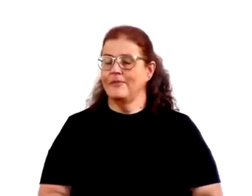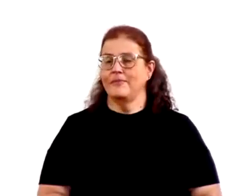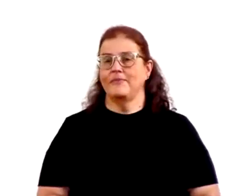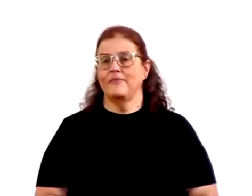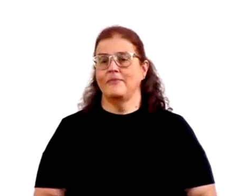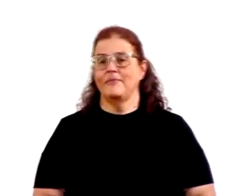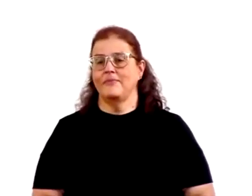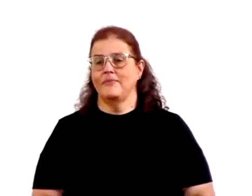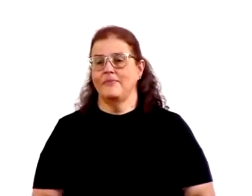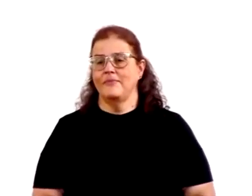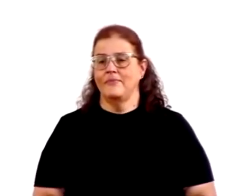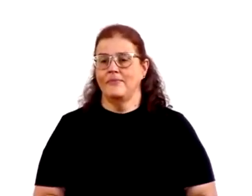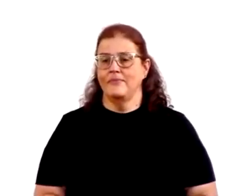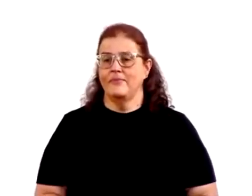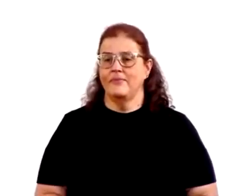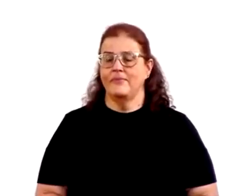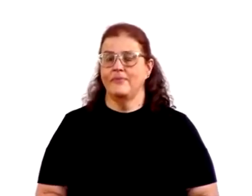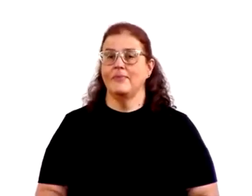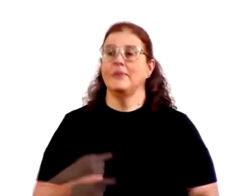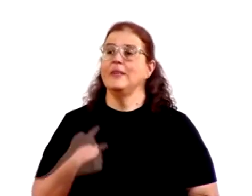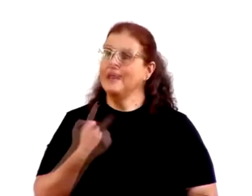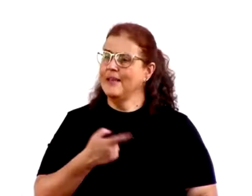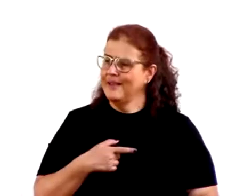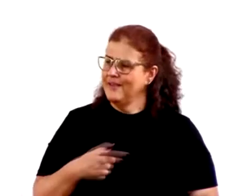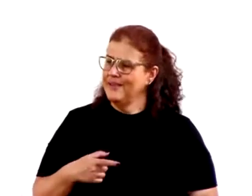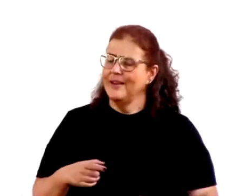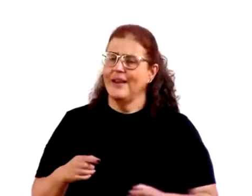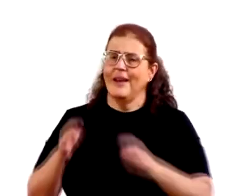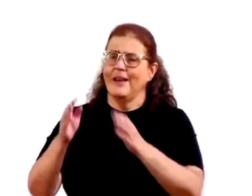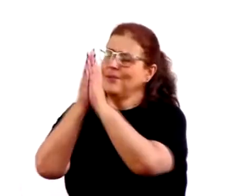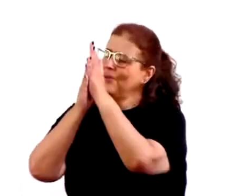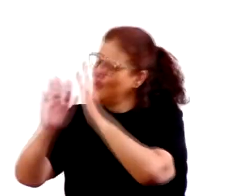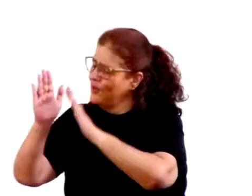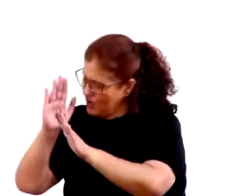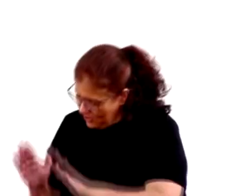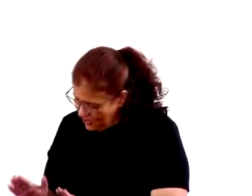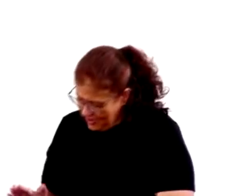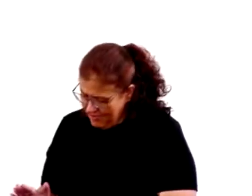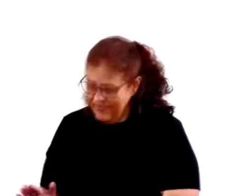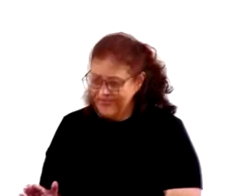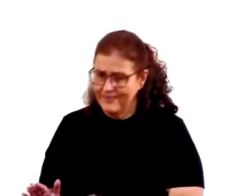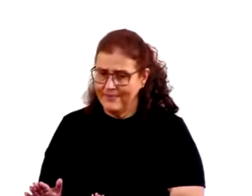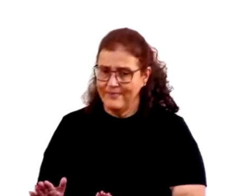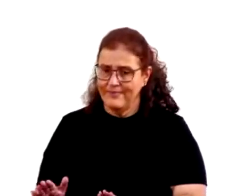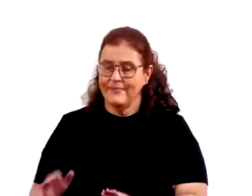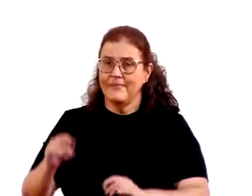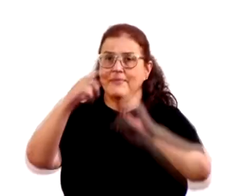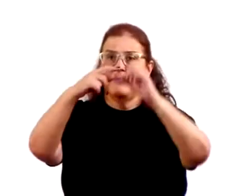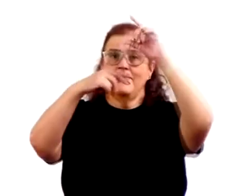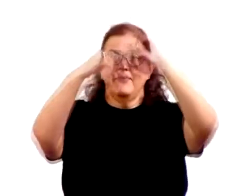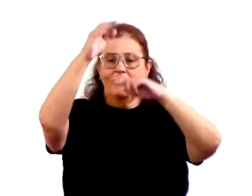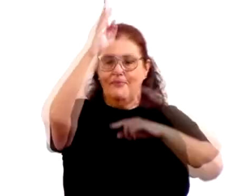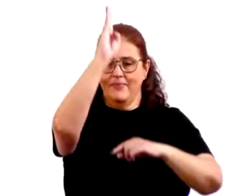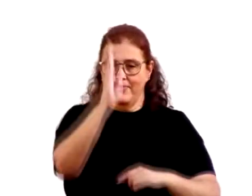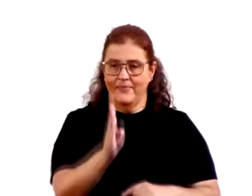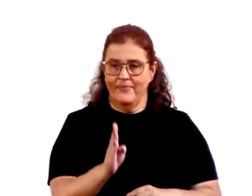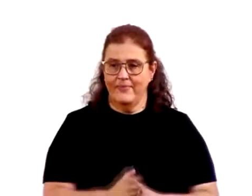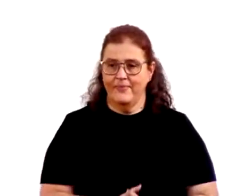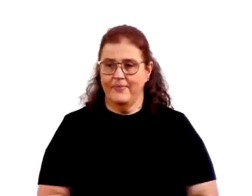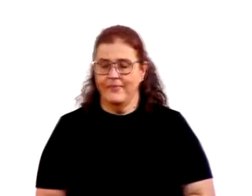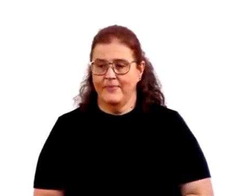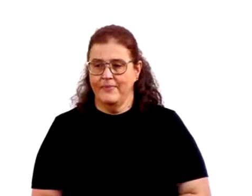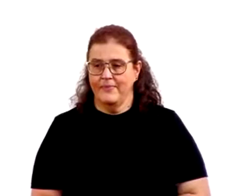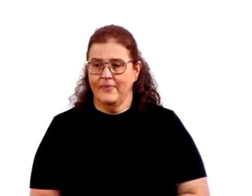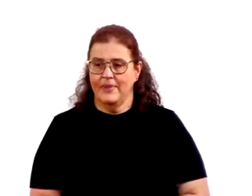adorem-no, e eles vão prontamente, adoram, a estrela guia aqueles que vêm do Oriente,